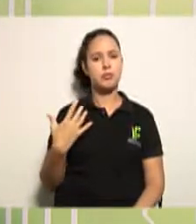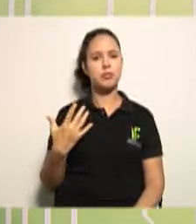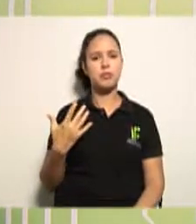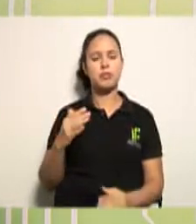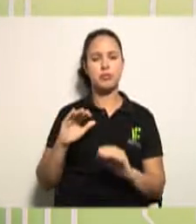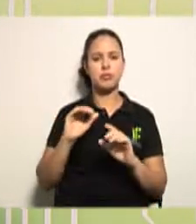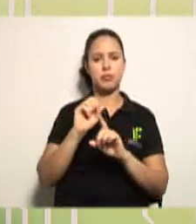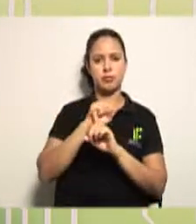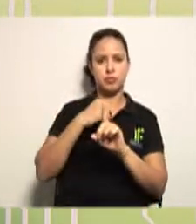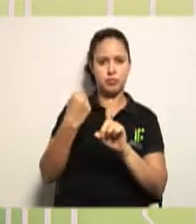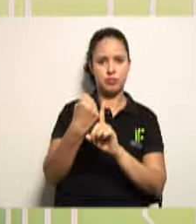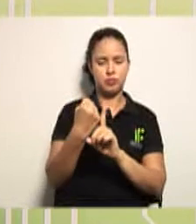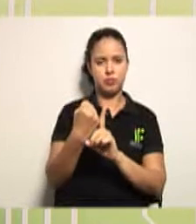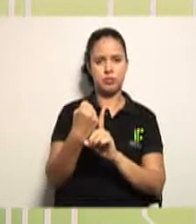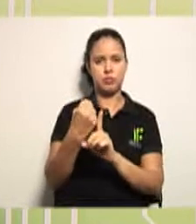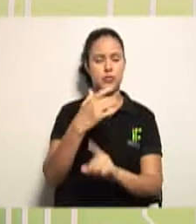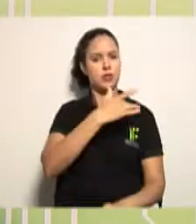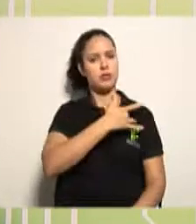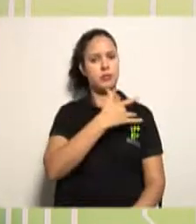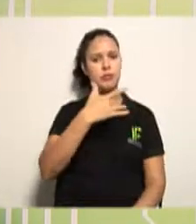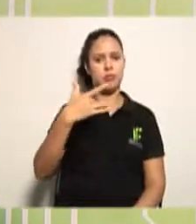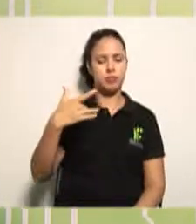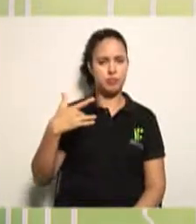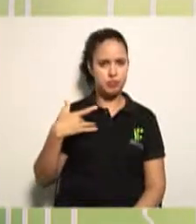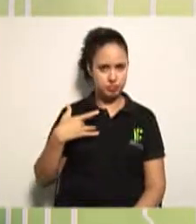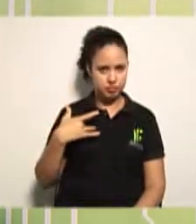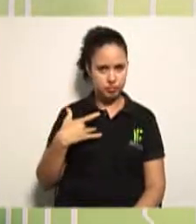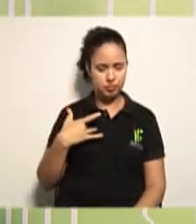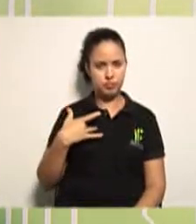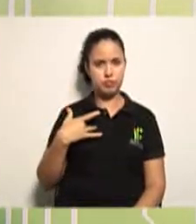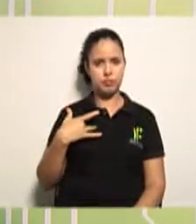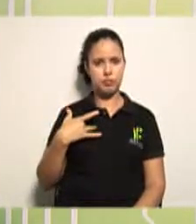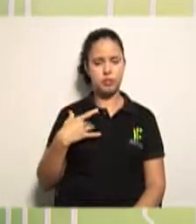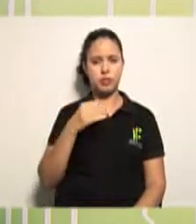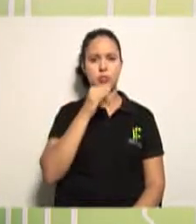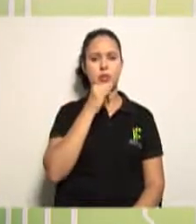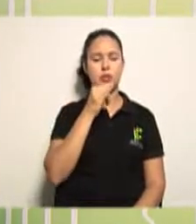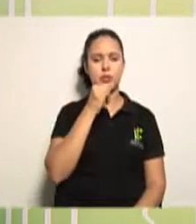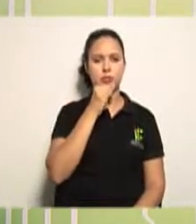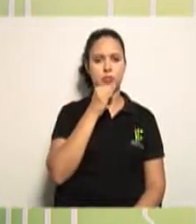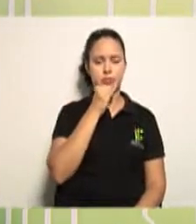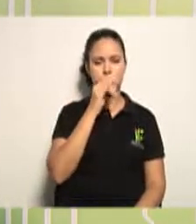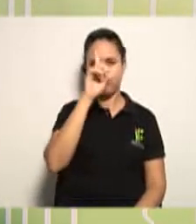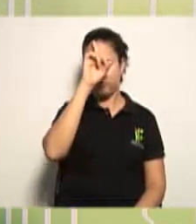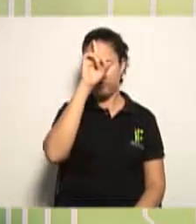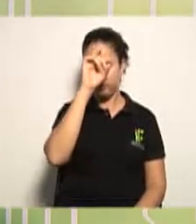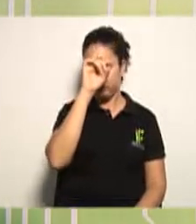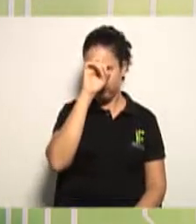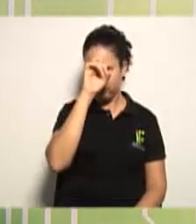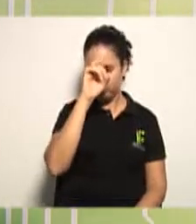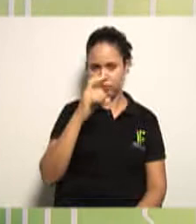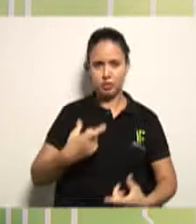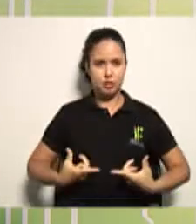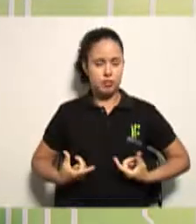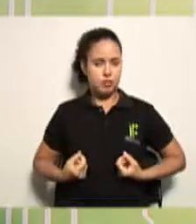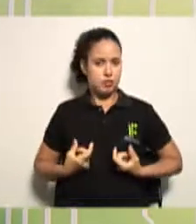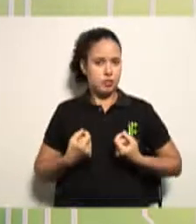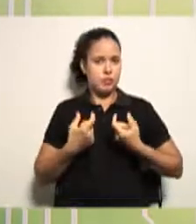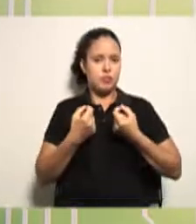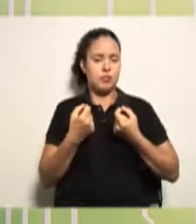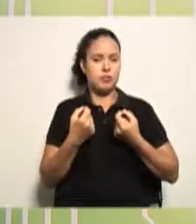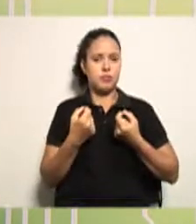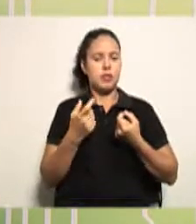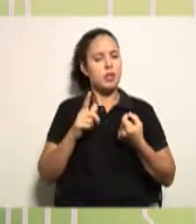sociedade civil nós conhecemos aí o Hospital de Câncer. ele é uma organização